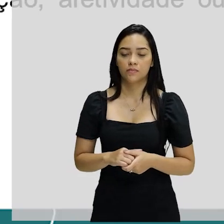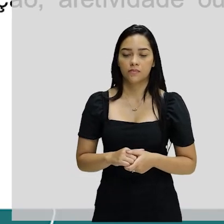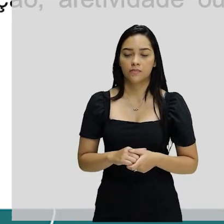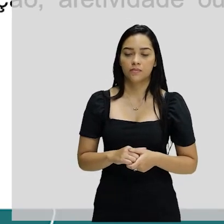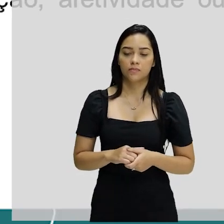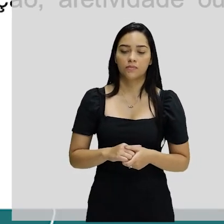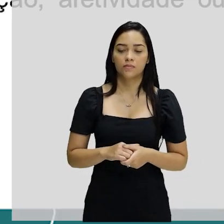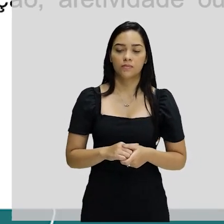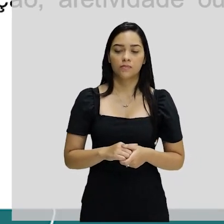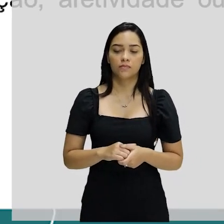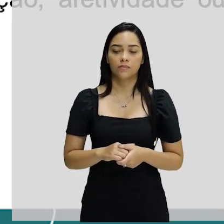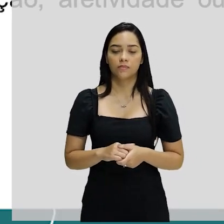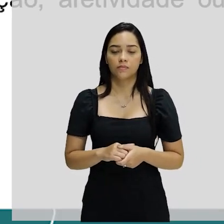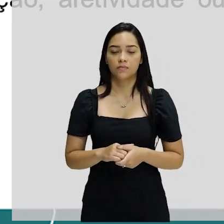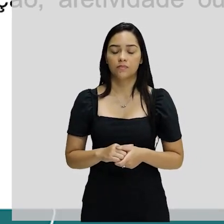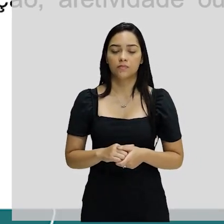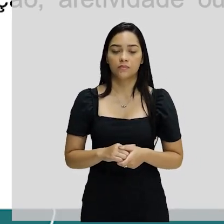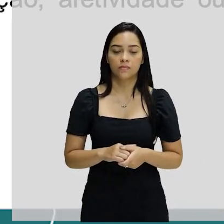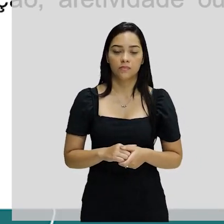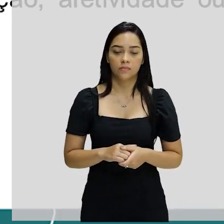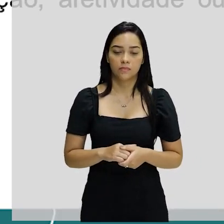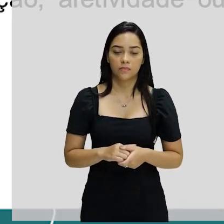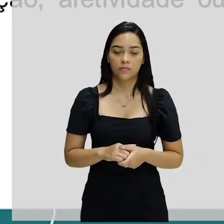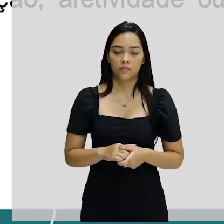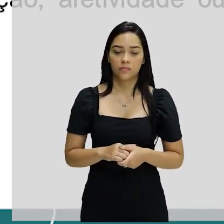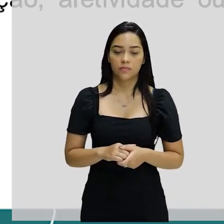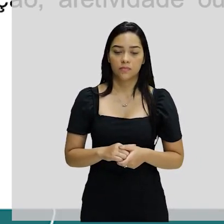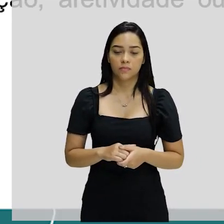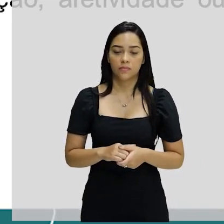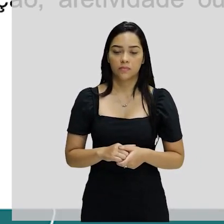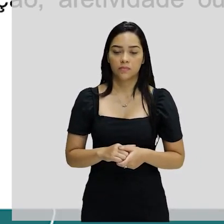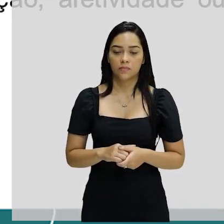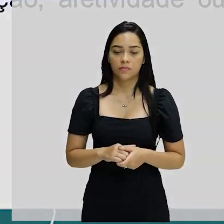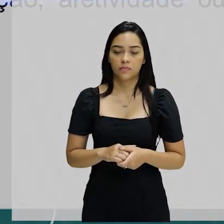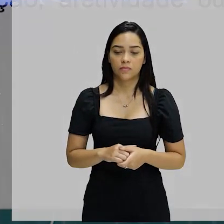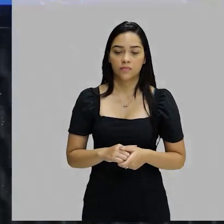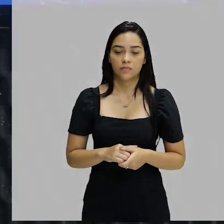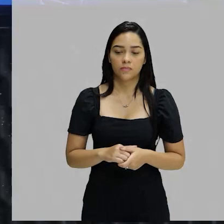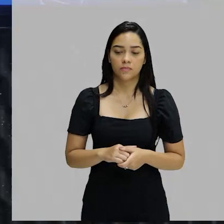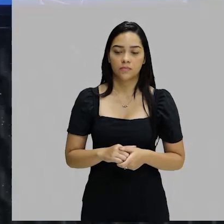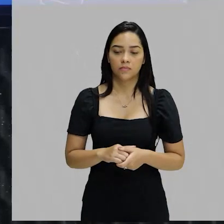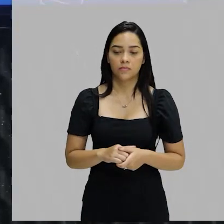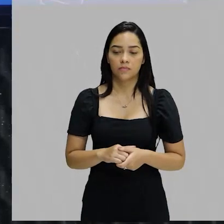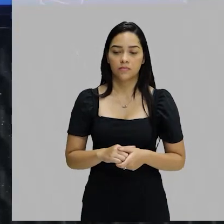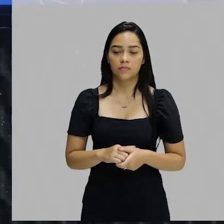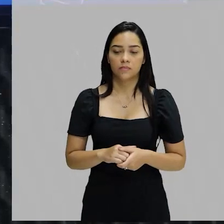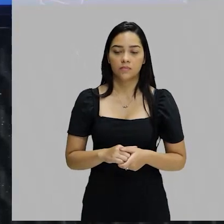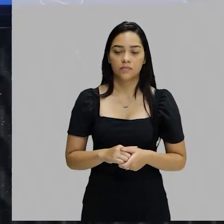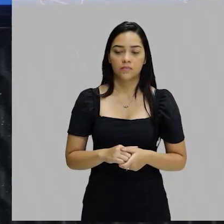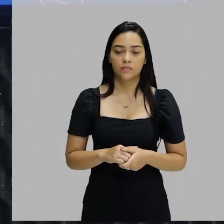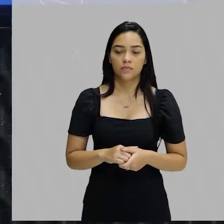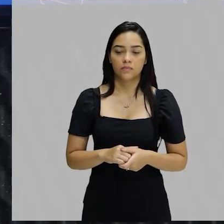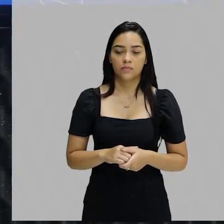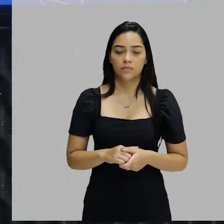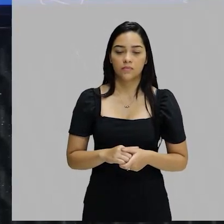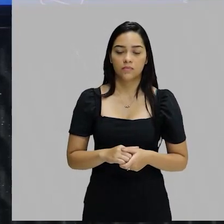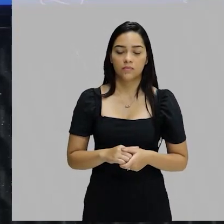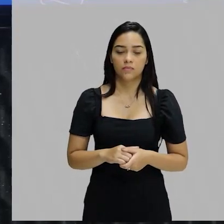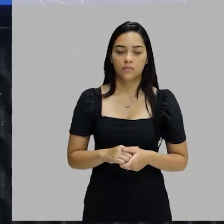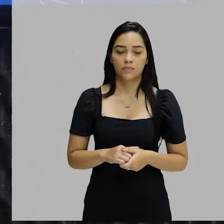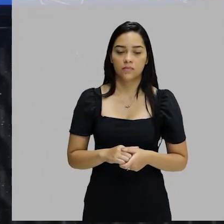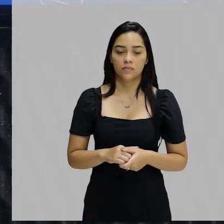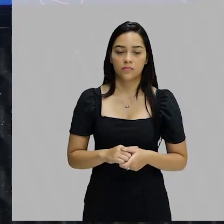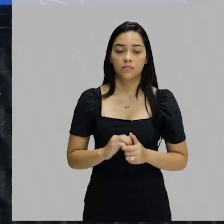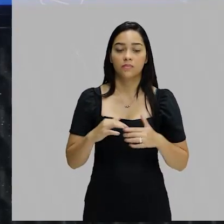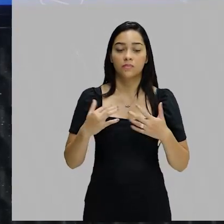uma depreciação ou um afeto, enquanto o diminutivo também pode indicar uma moderação, uma atividade ou